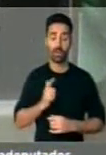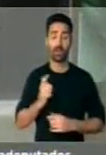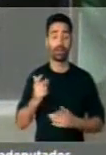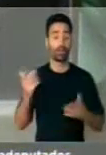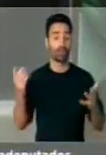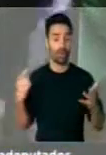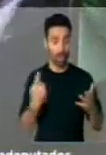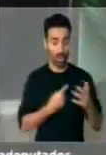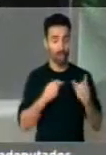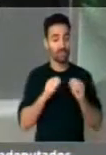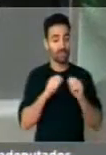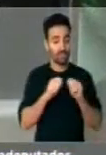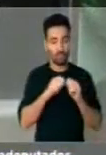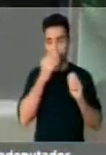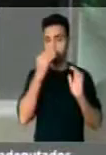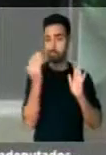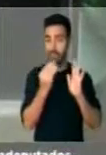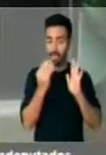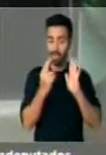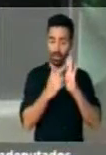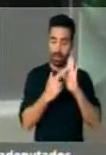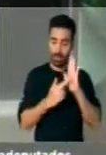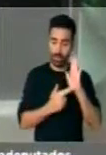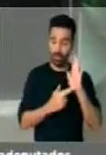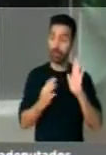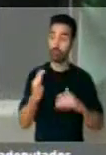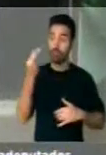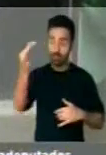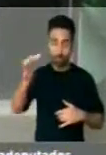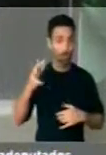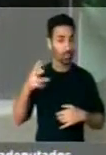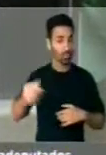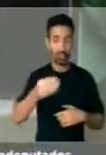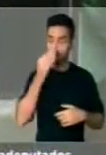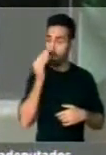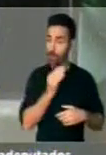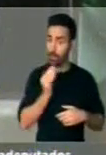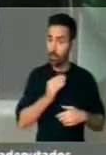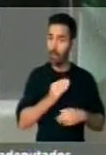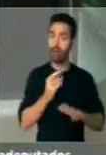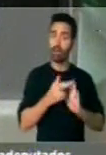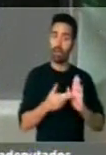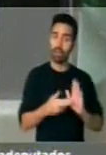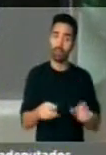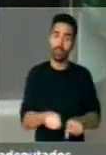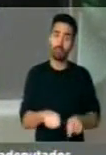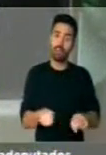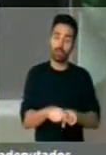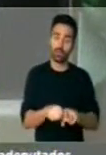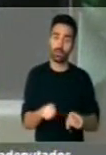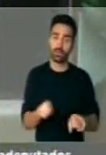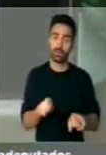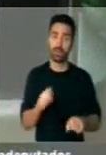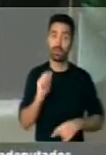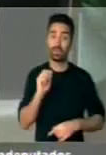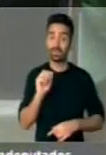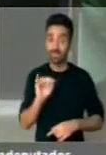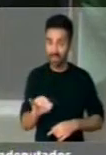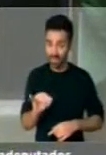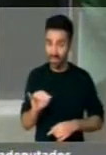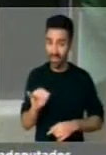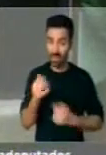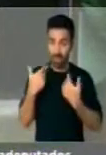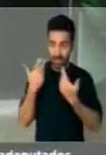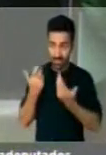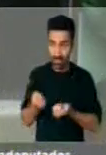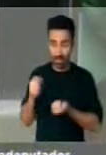perigoso. A eleição de um candidato subjúdice pode trazer consequências